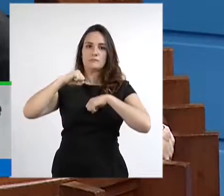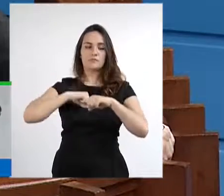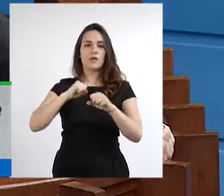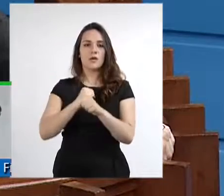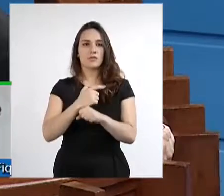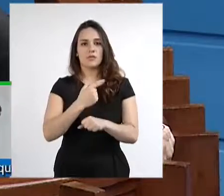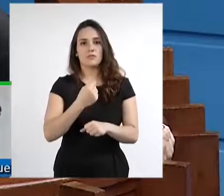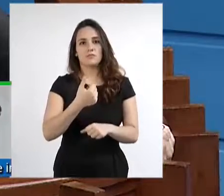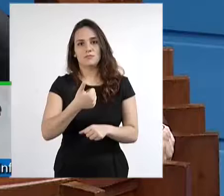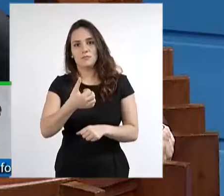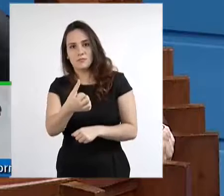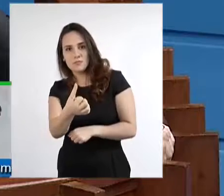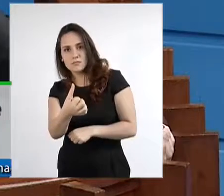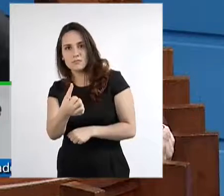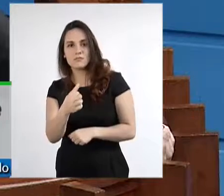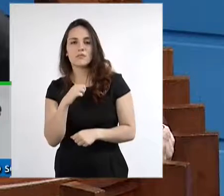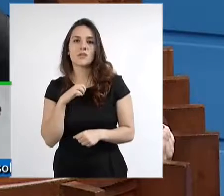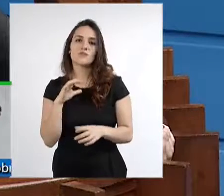2016,